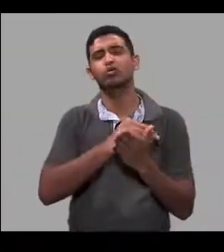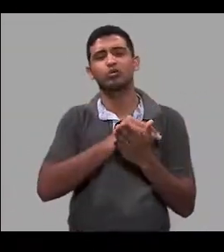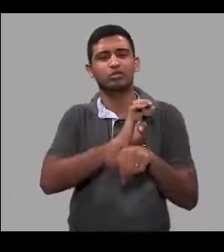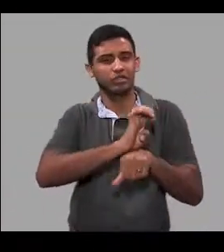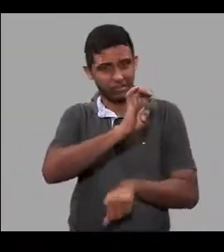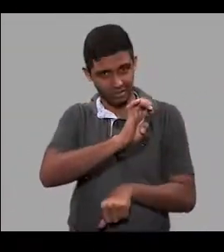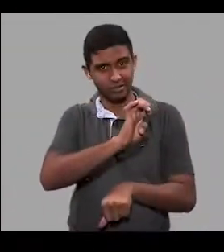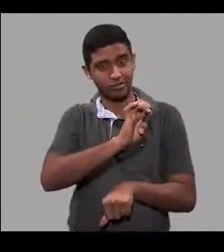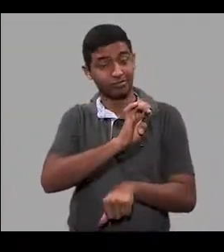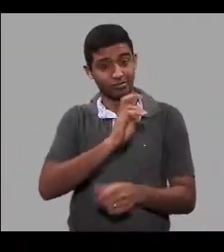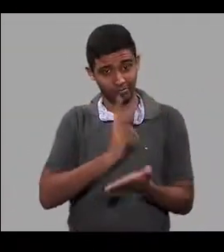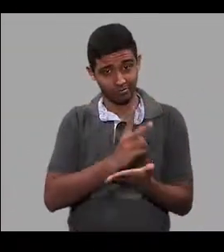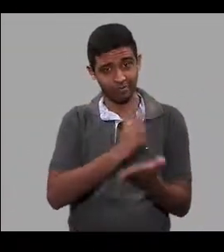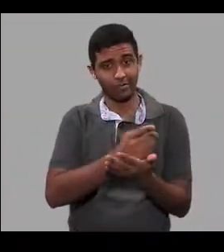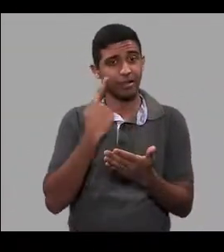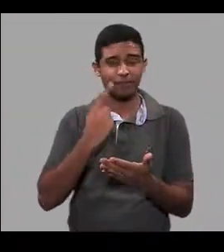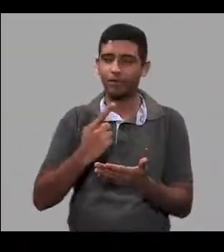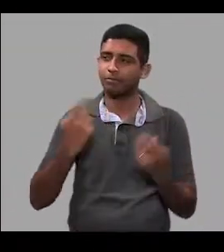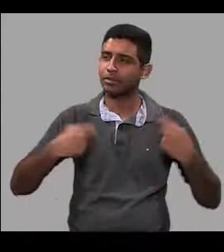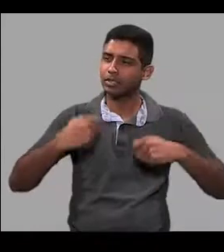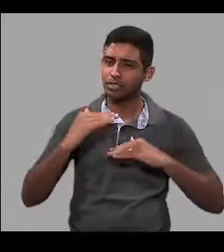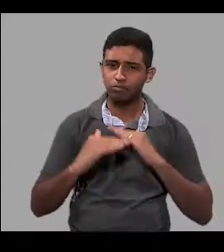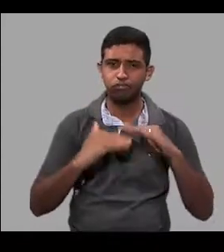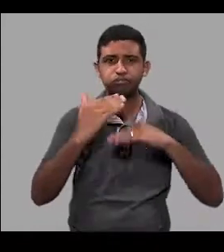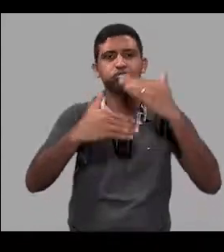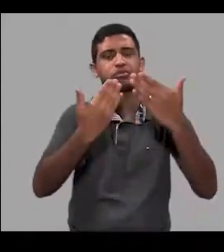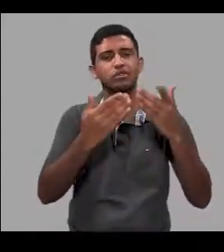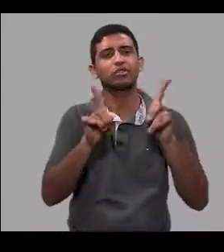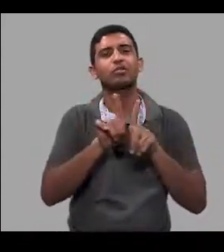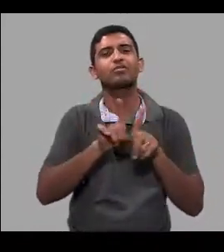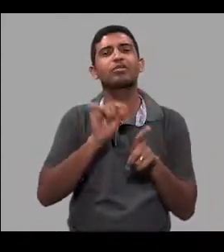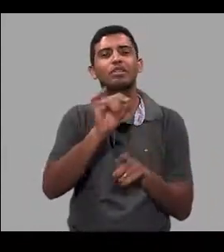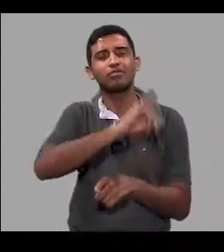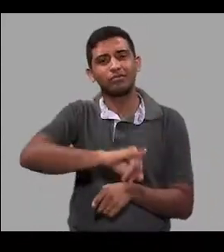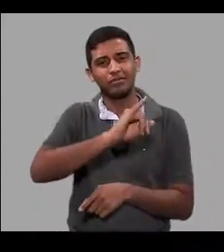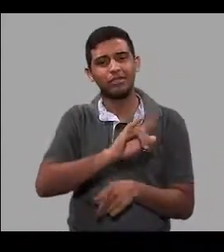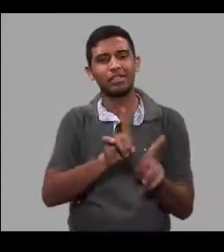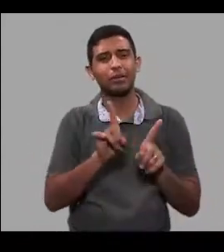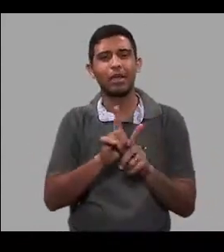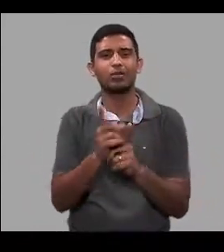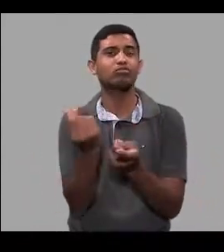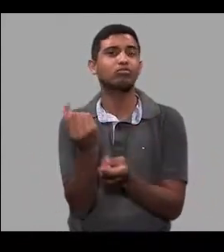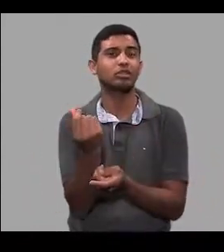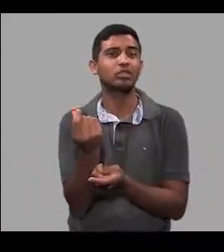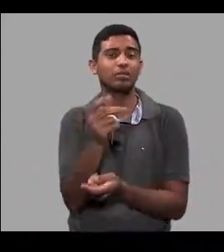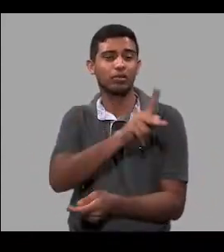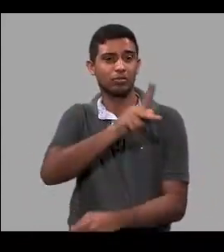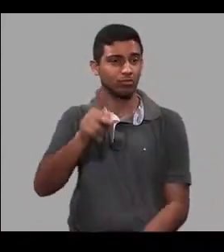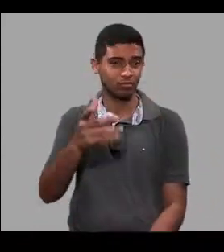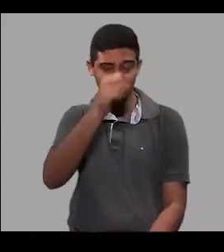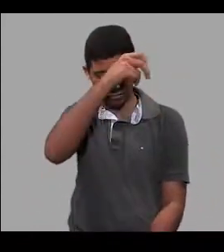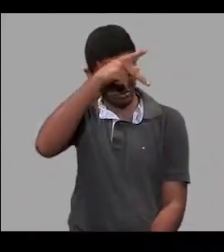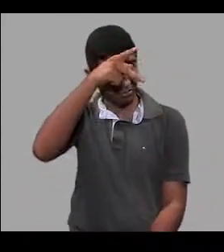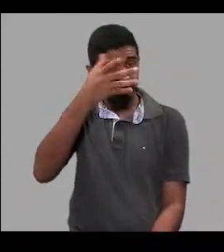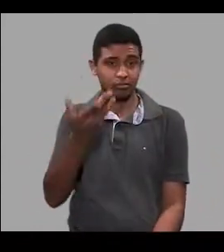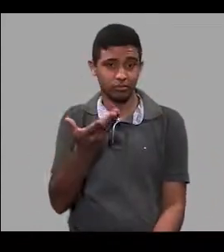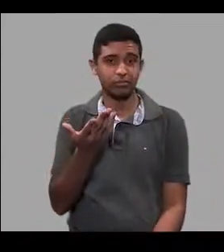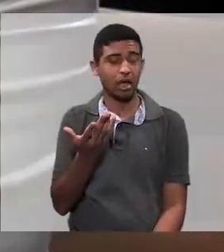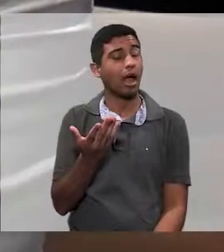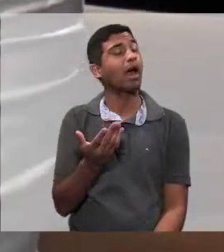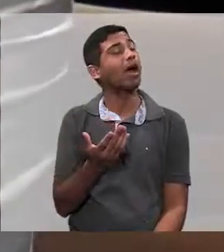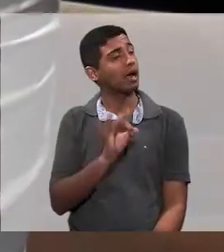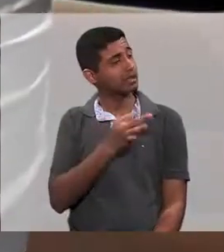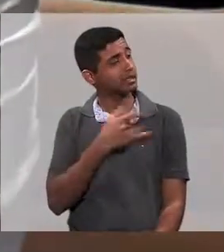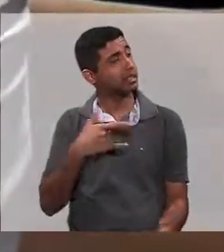vigor, nós achamos que era preciso avançar na institucionalização, disputando o quê? O orçamento público, mas é evidente. Né? Exatamente, é isso que eu